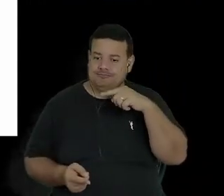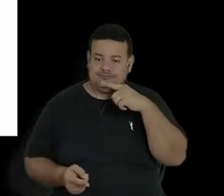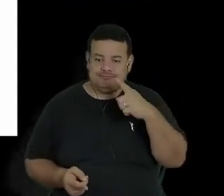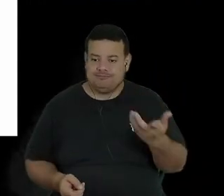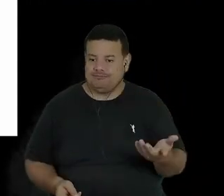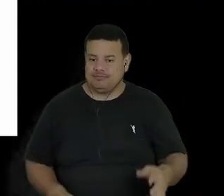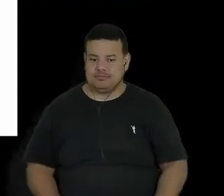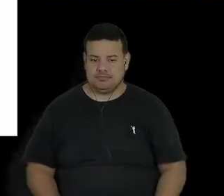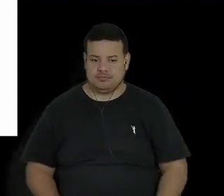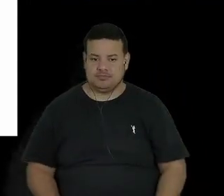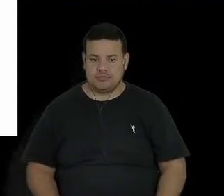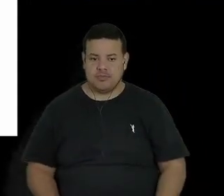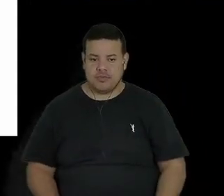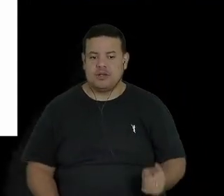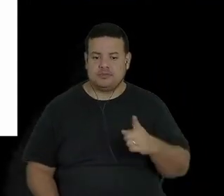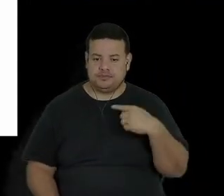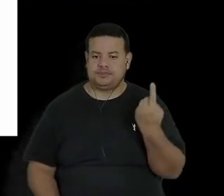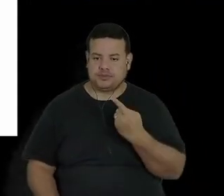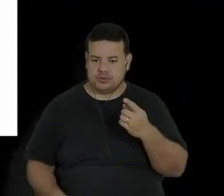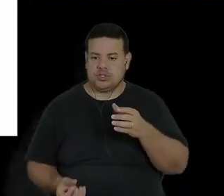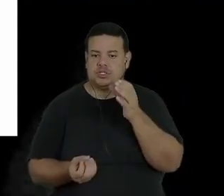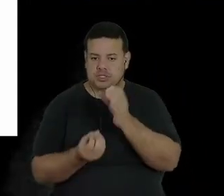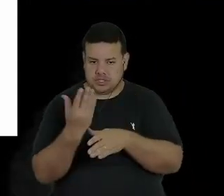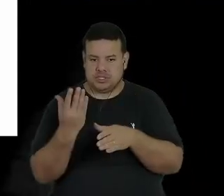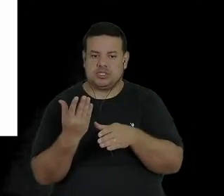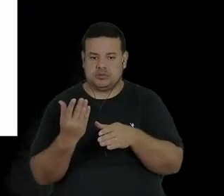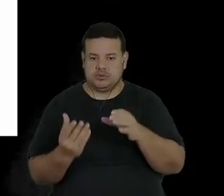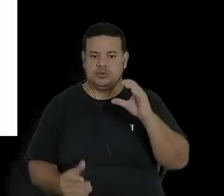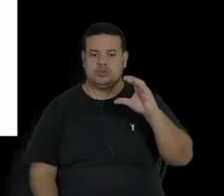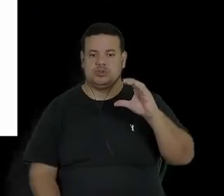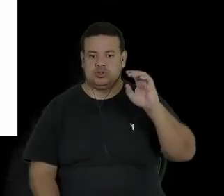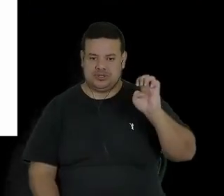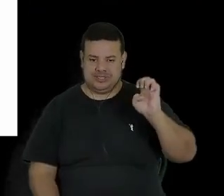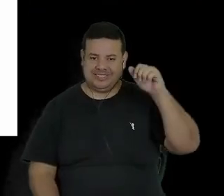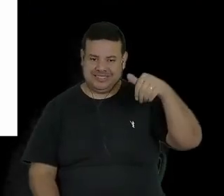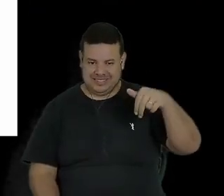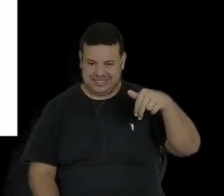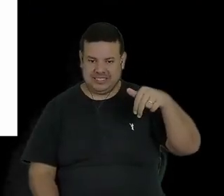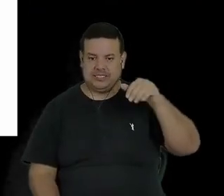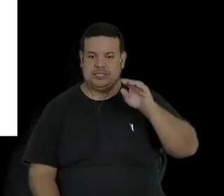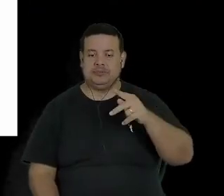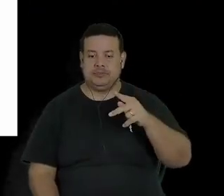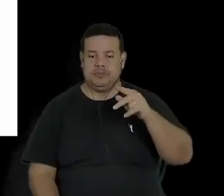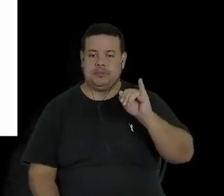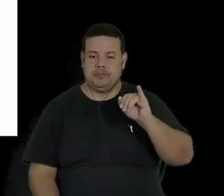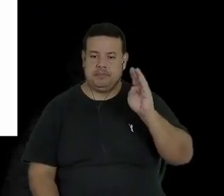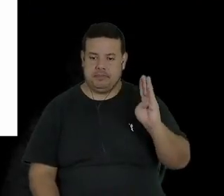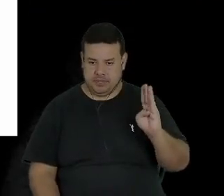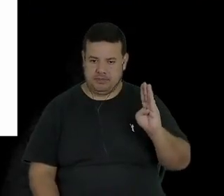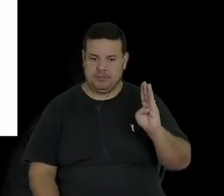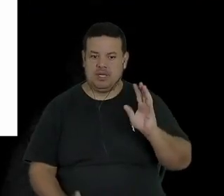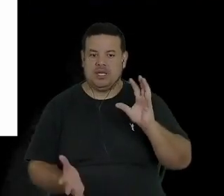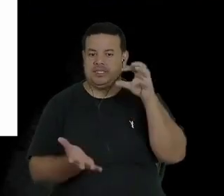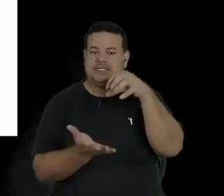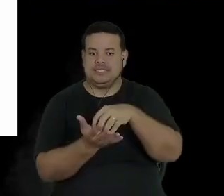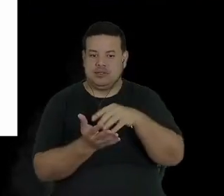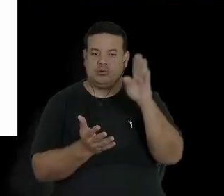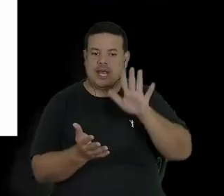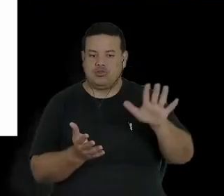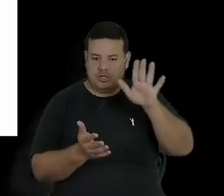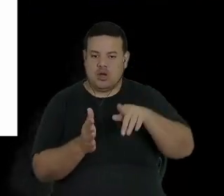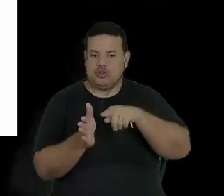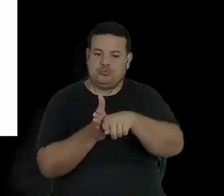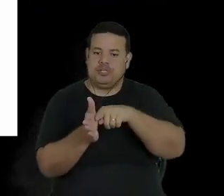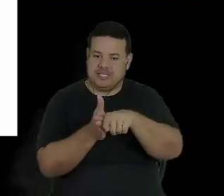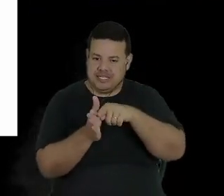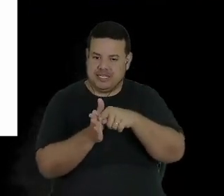Foi assim que nós criamos o CEMPIB, Centro Nacional de Pesquisa em Bioengenharia. Existe 1 metro quadrado nosso? Não. Isso daqui são sonhos e